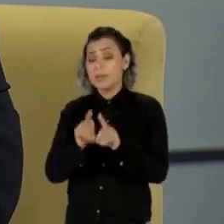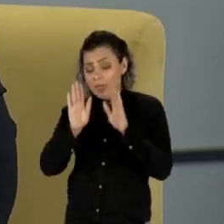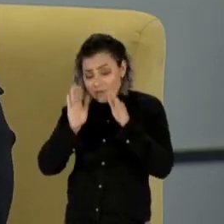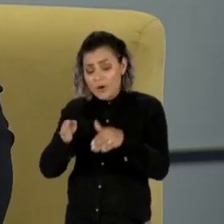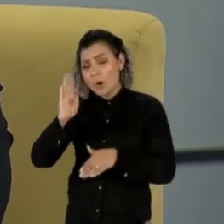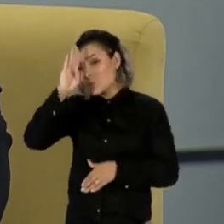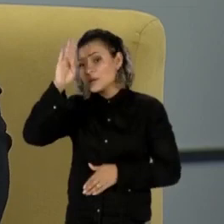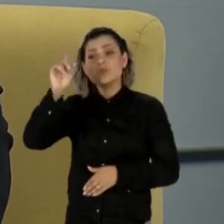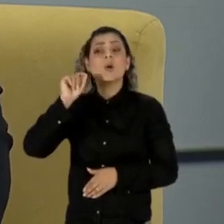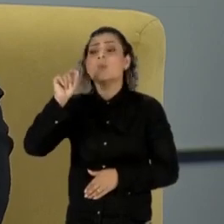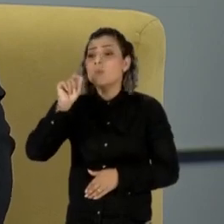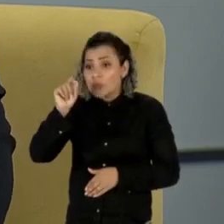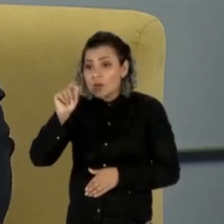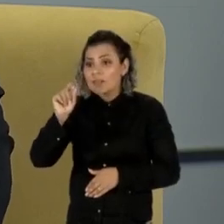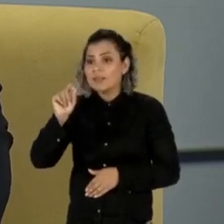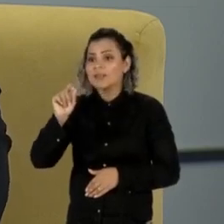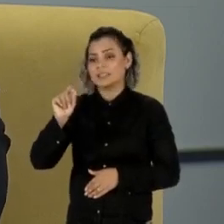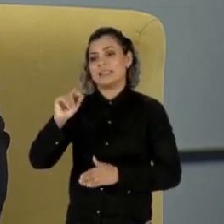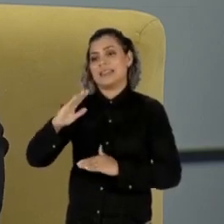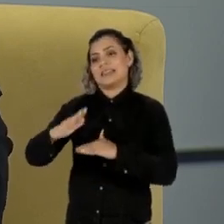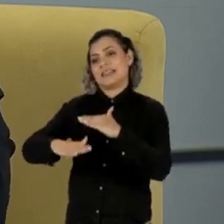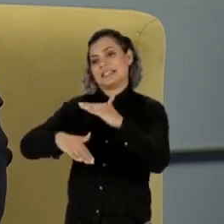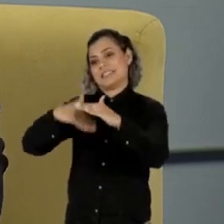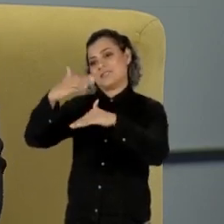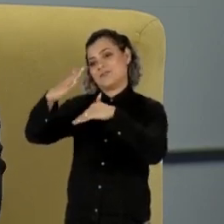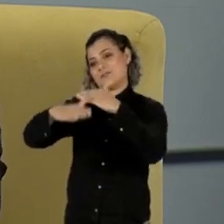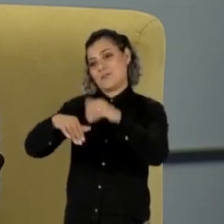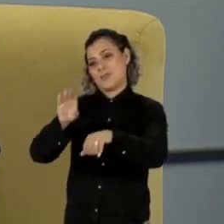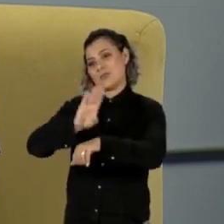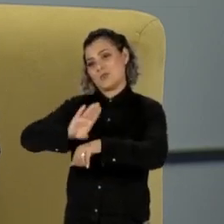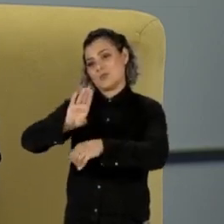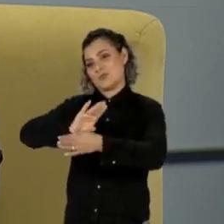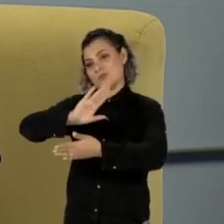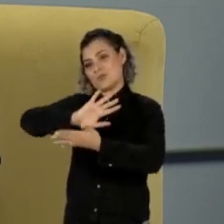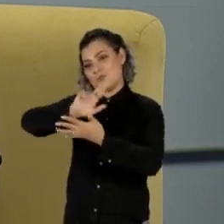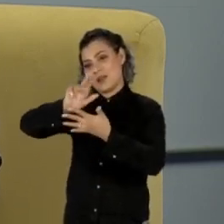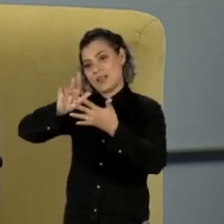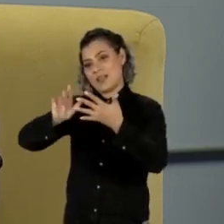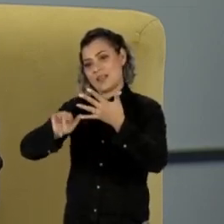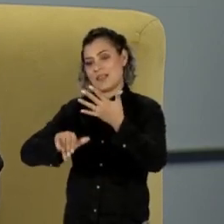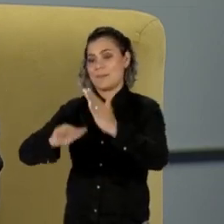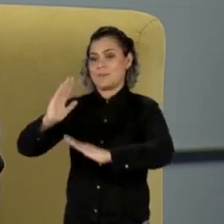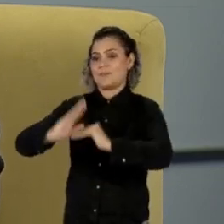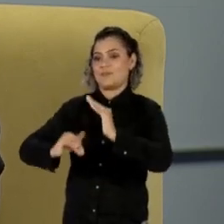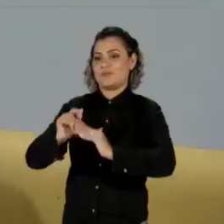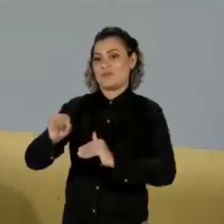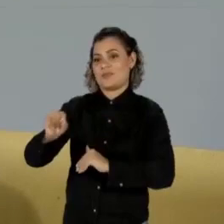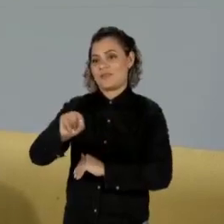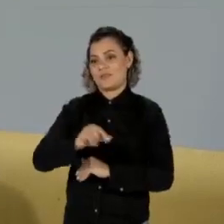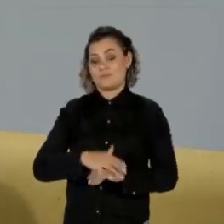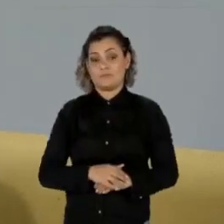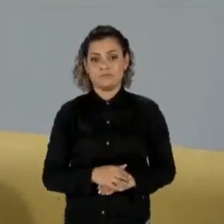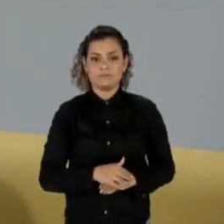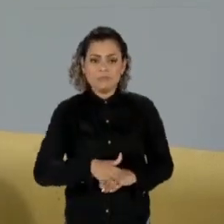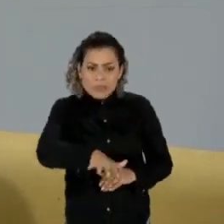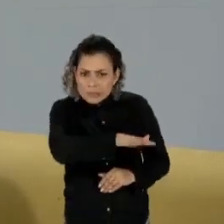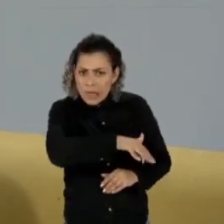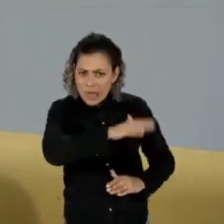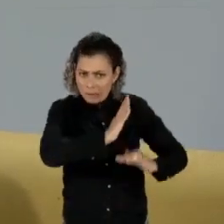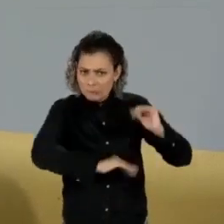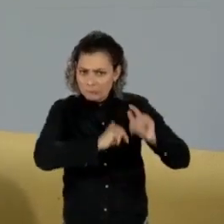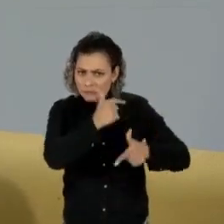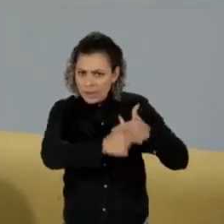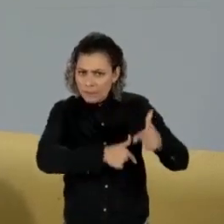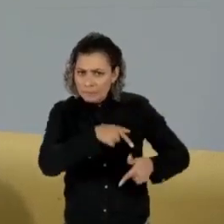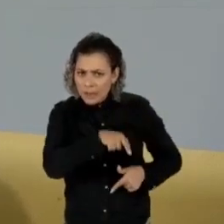no processo de desenvolvimento desse profissional de mais 50 anos a gente pensa no mercado de trabalho a gente